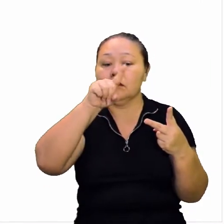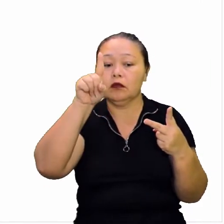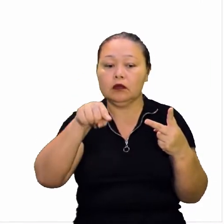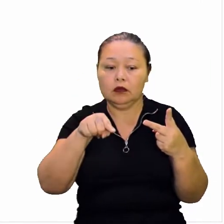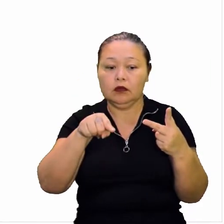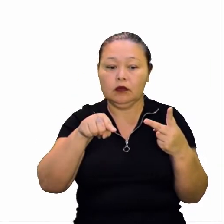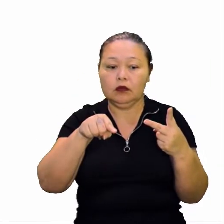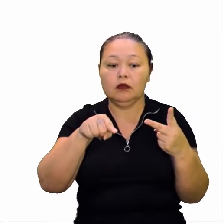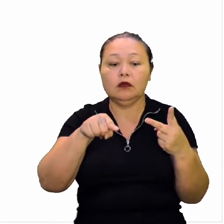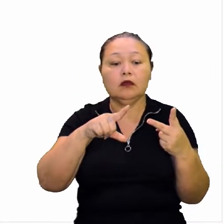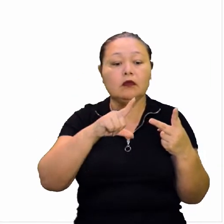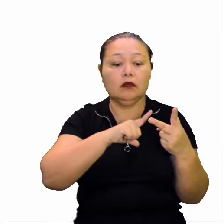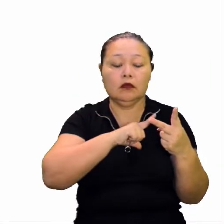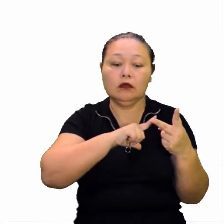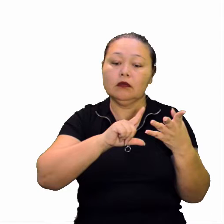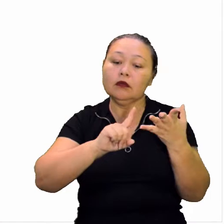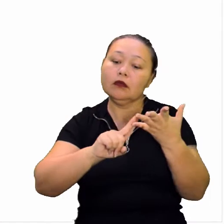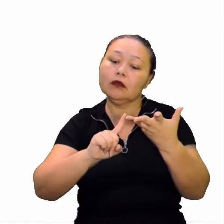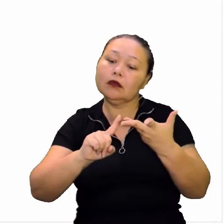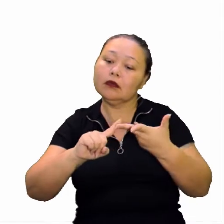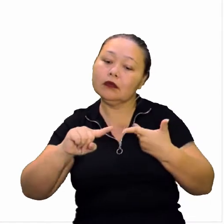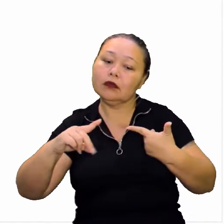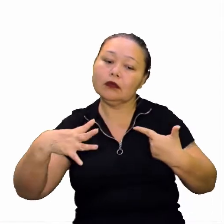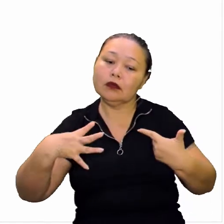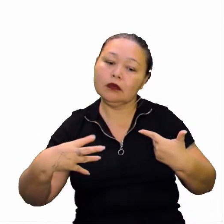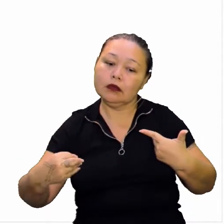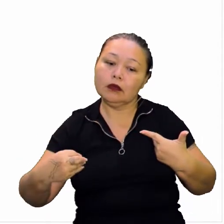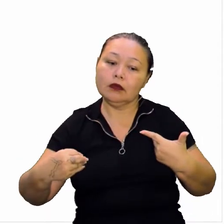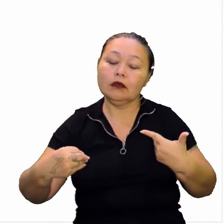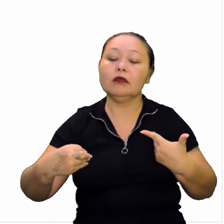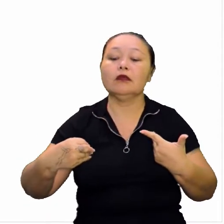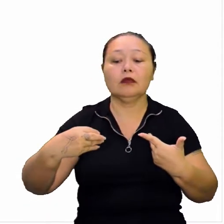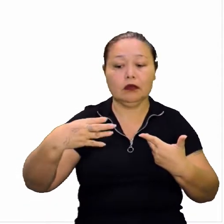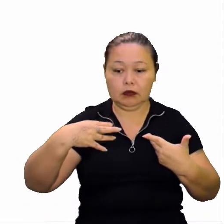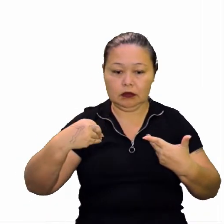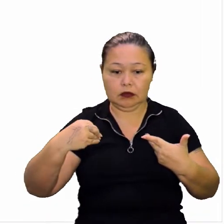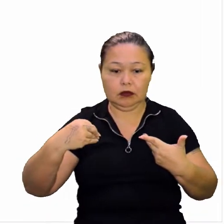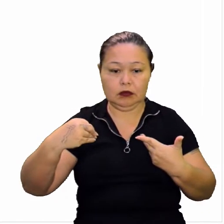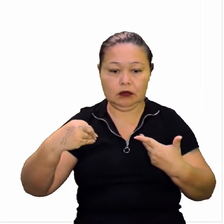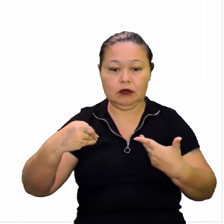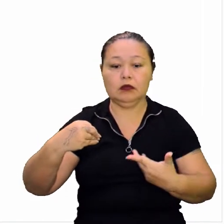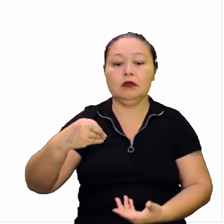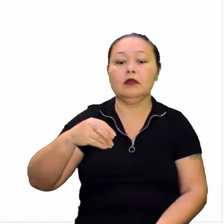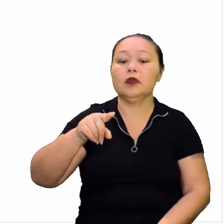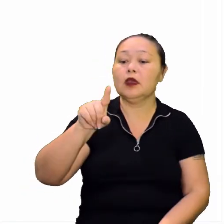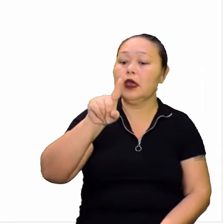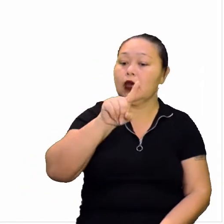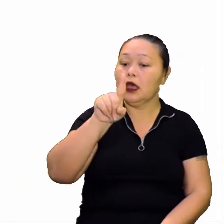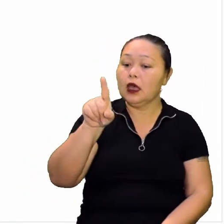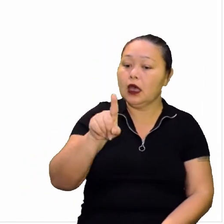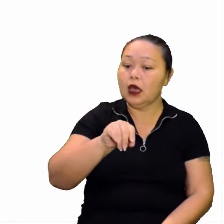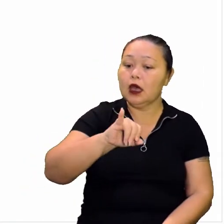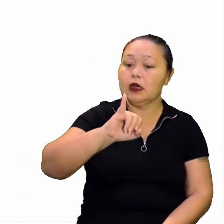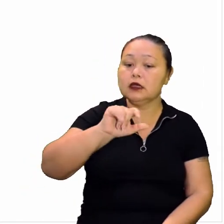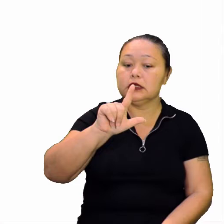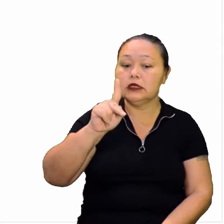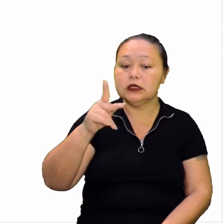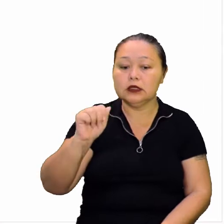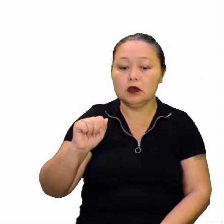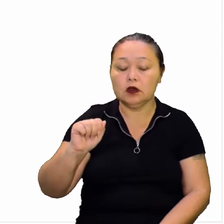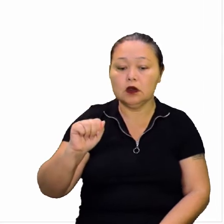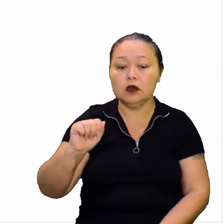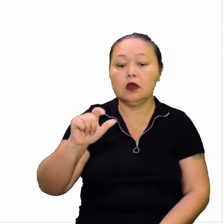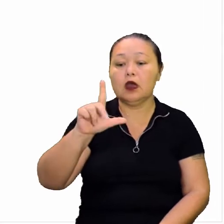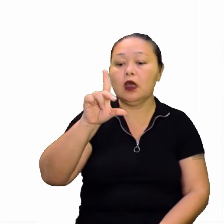de Israel, e aí vai ter vários filhos aqui, ó. Desses filhos, Zilpa vai se casar